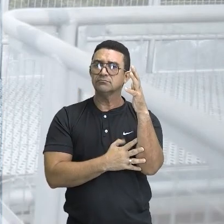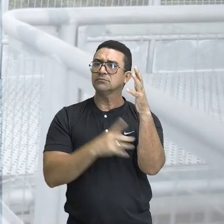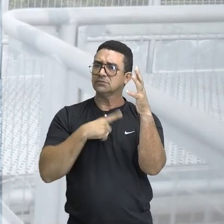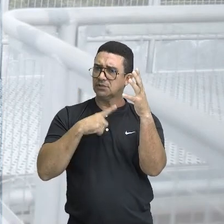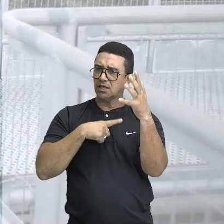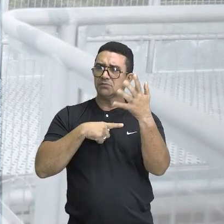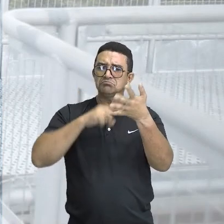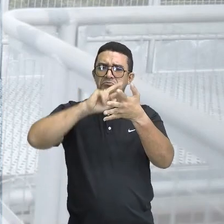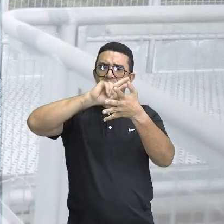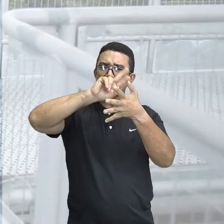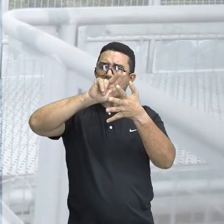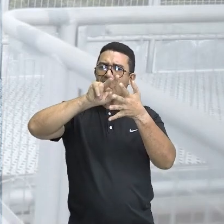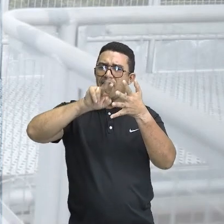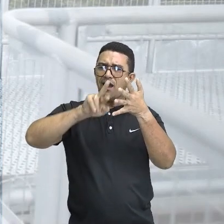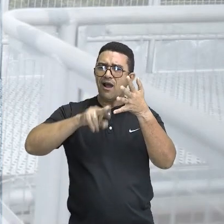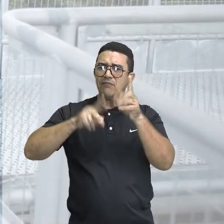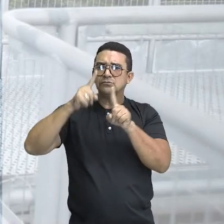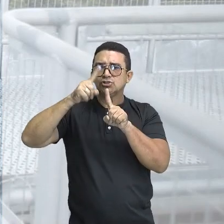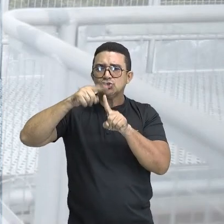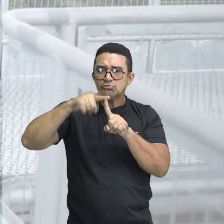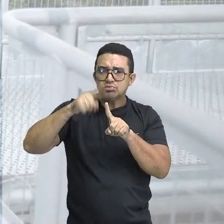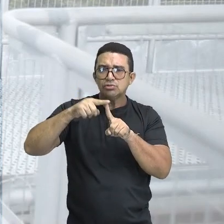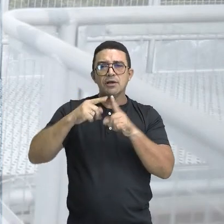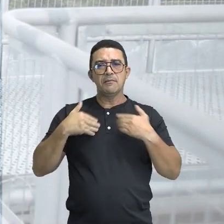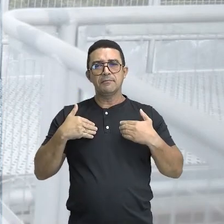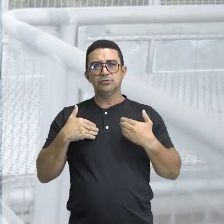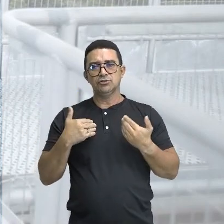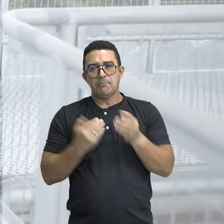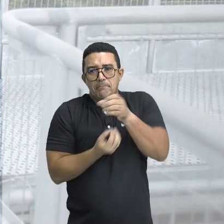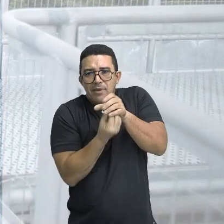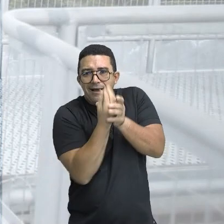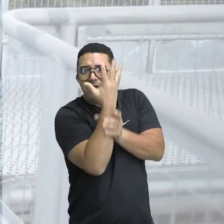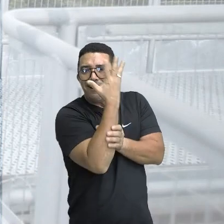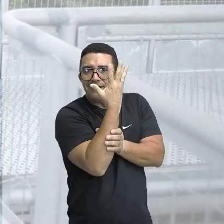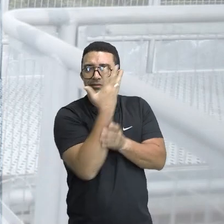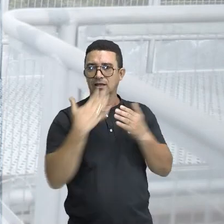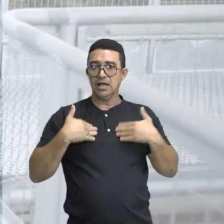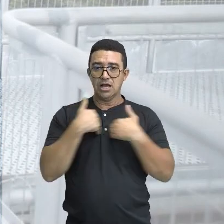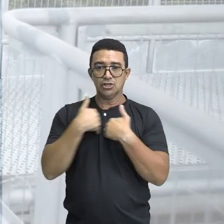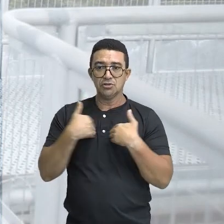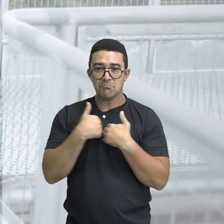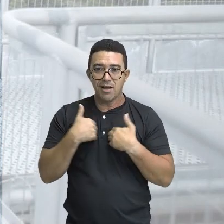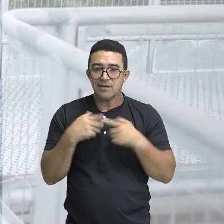espécies de plantas, espécies de animais e também de